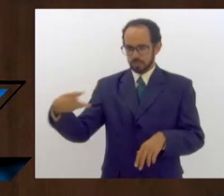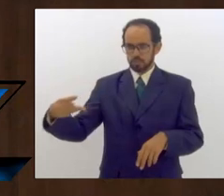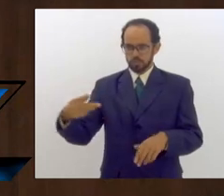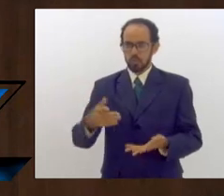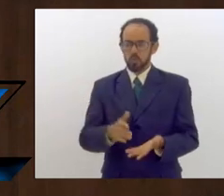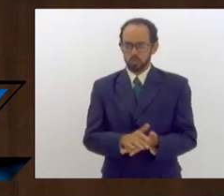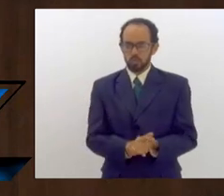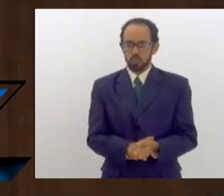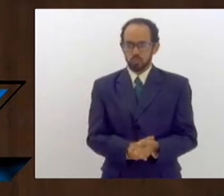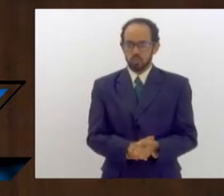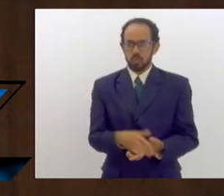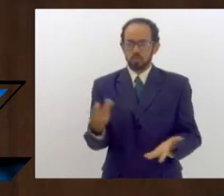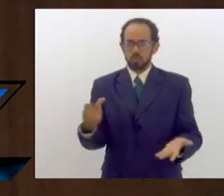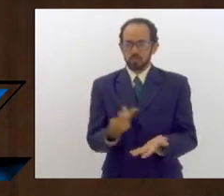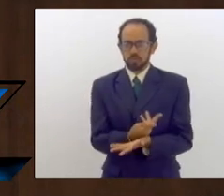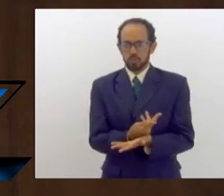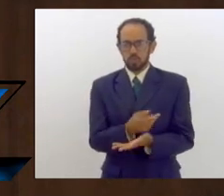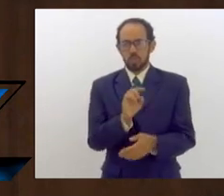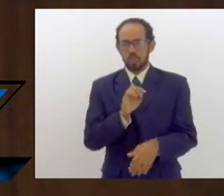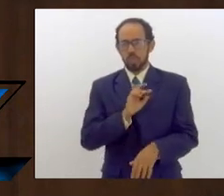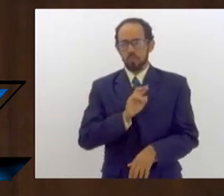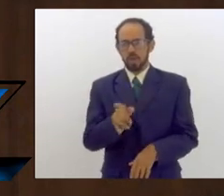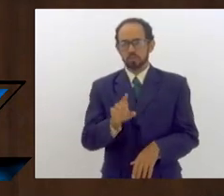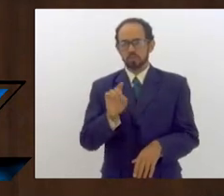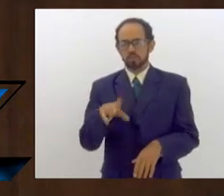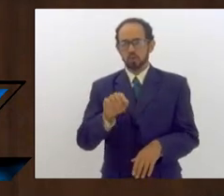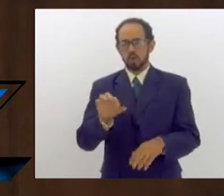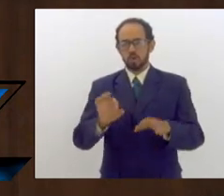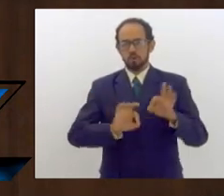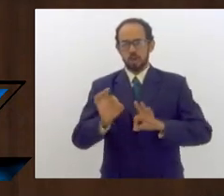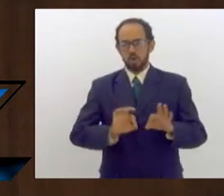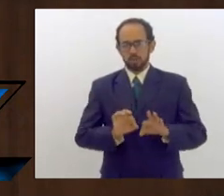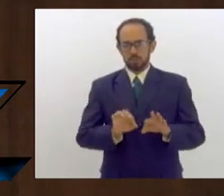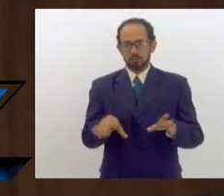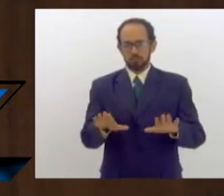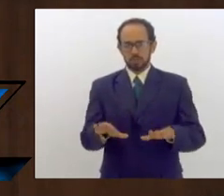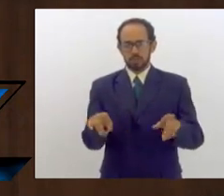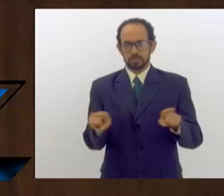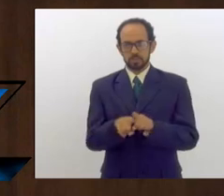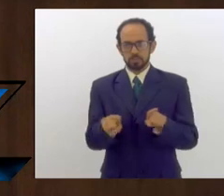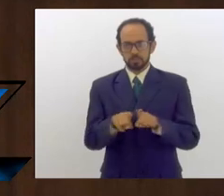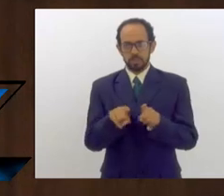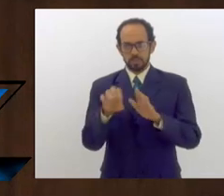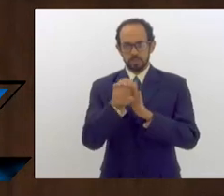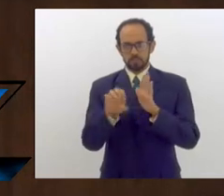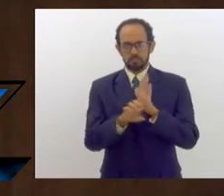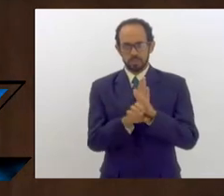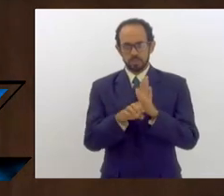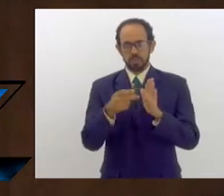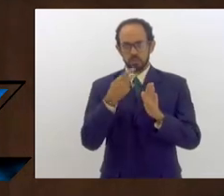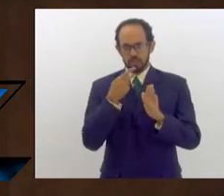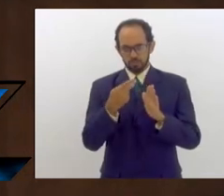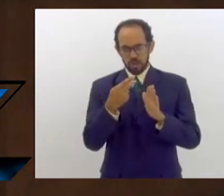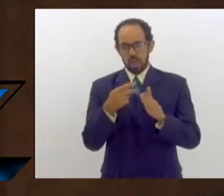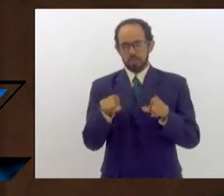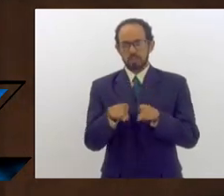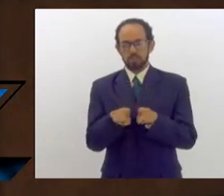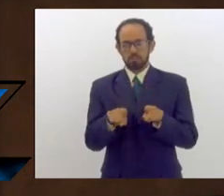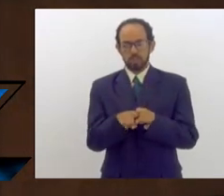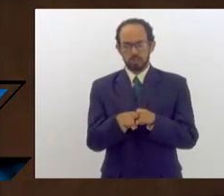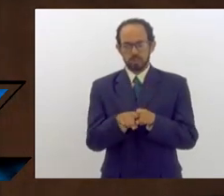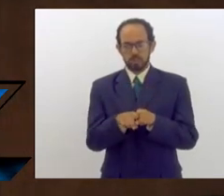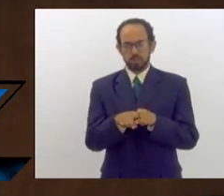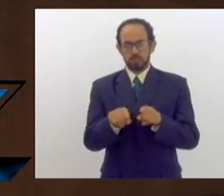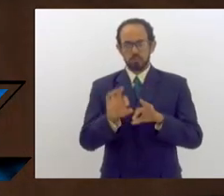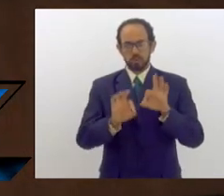que houve não só uma questão de ordem mas também as emendas que eu vou falar sobre elas é o Projeto